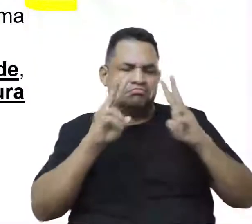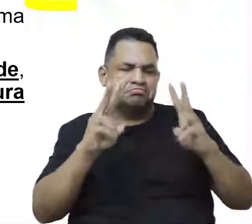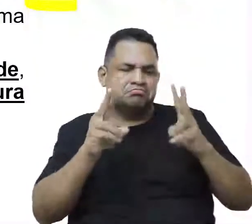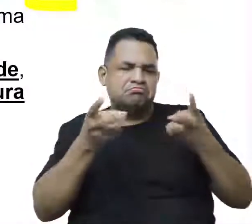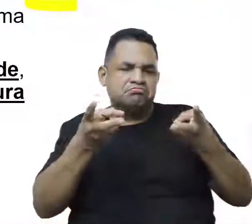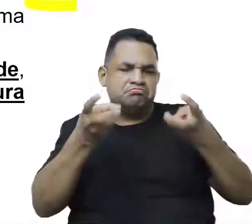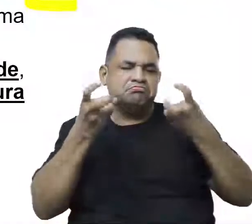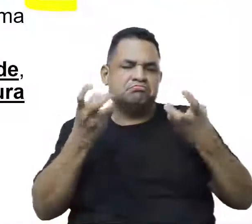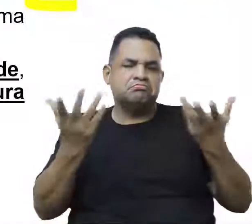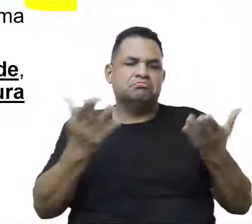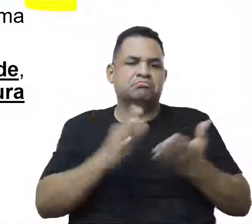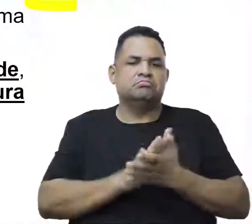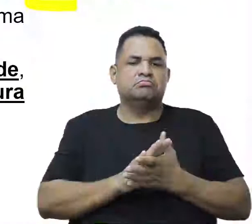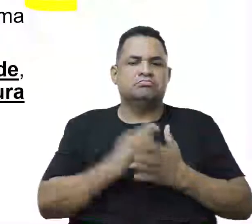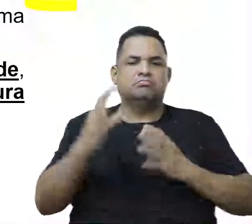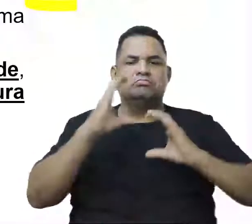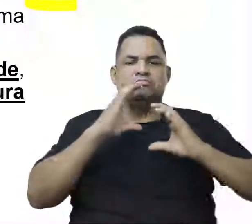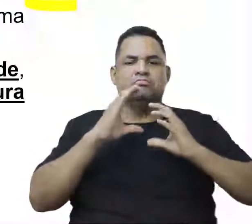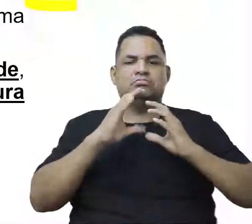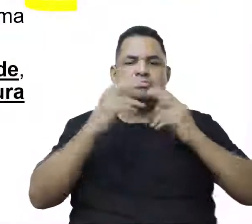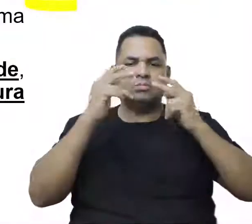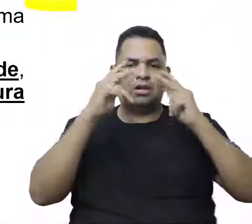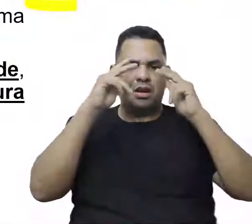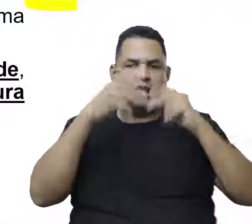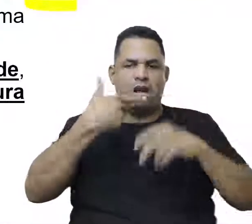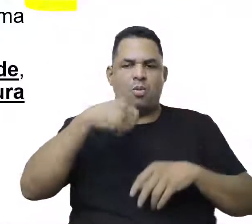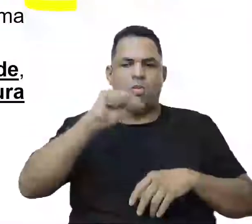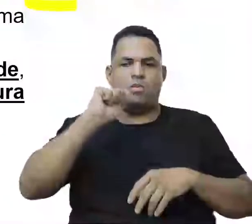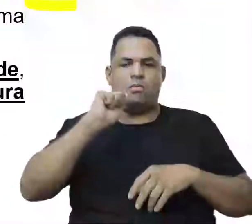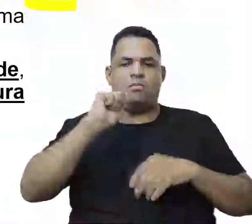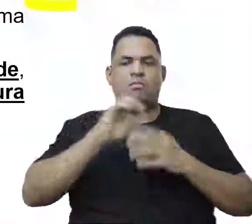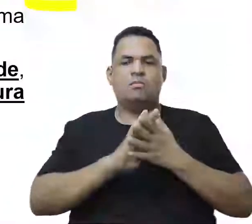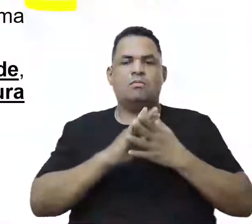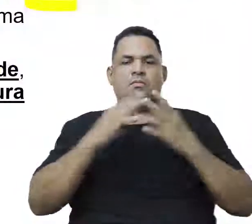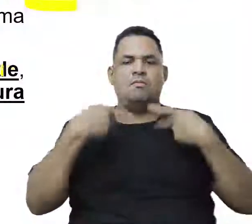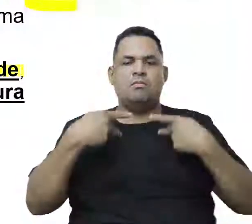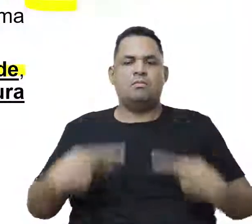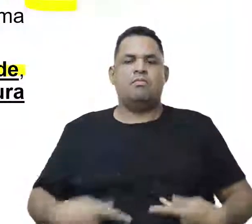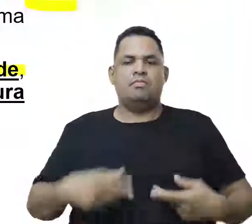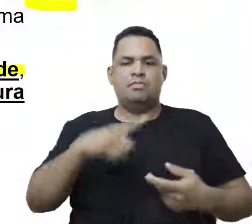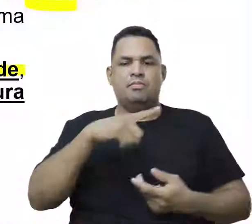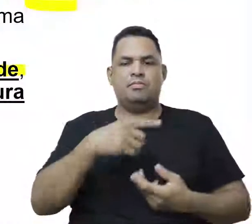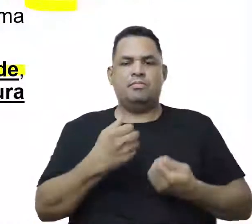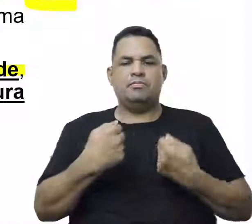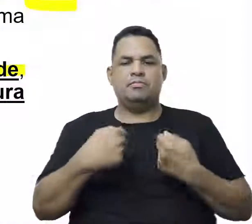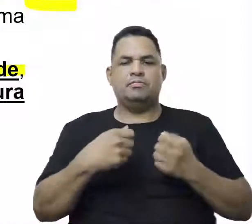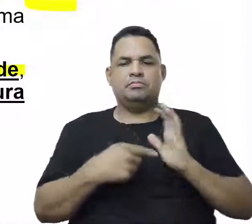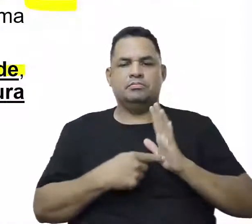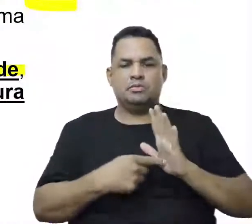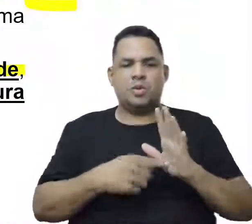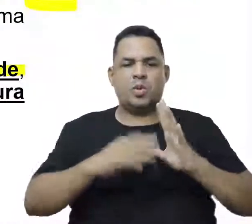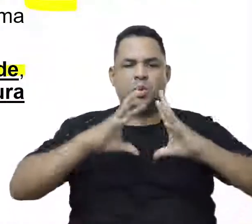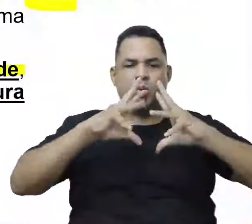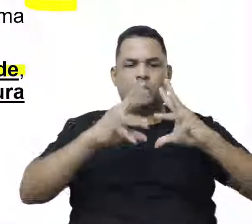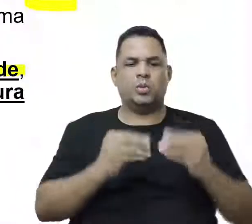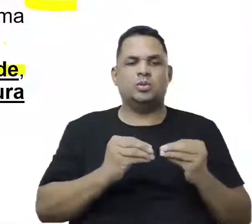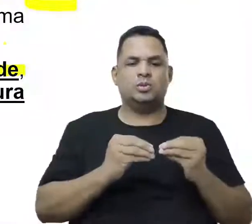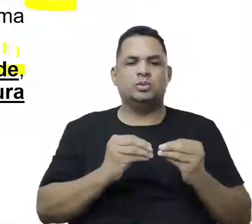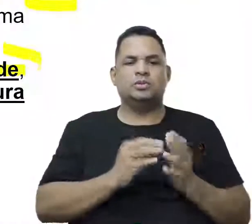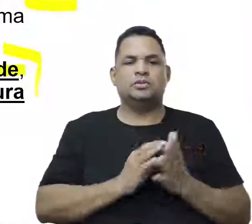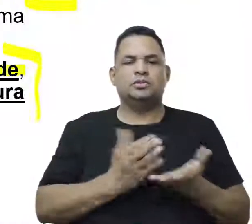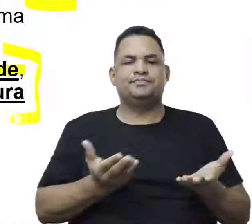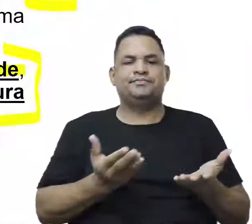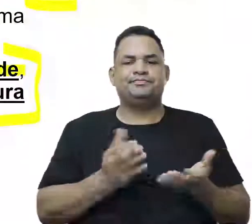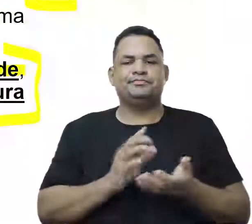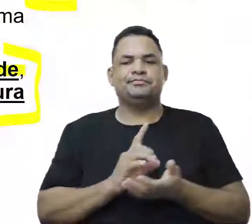de perceber essa linguagem corporal. E aí, como nós já falamos, ele tem que ser expressado na sua totalidade, ou